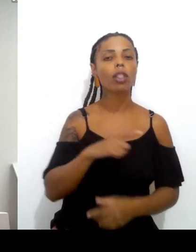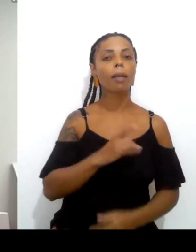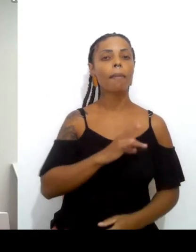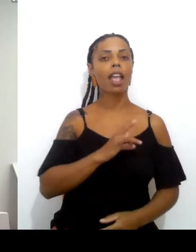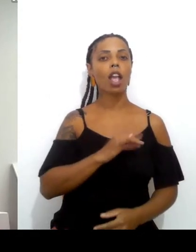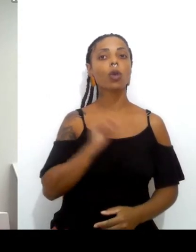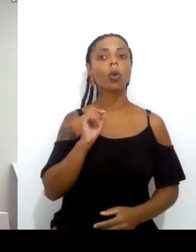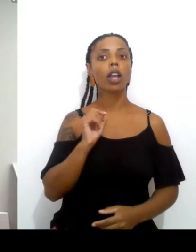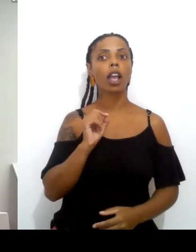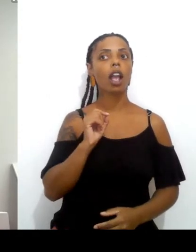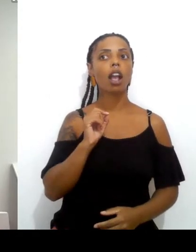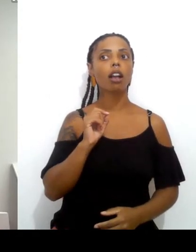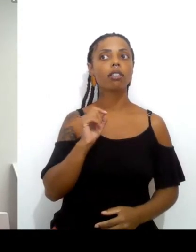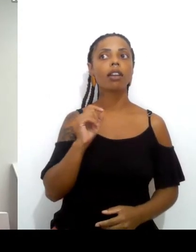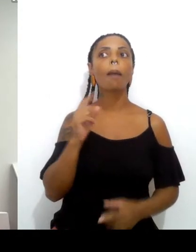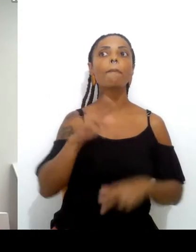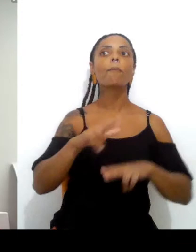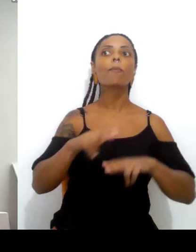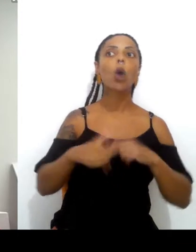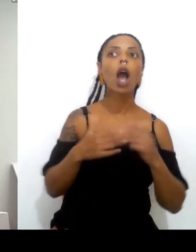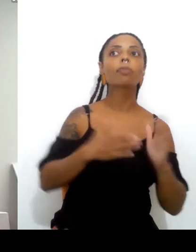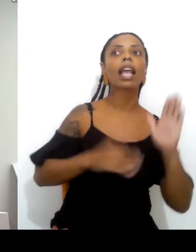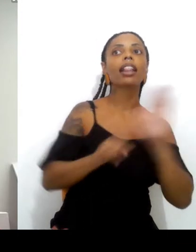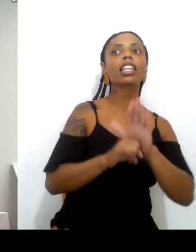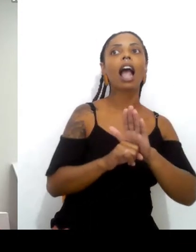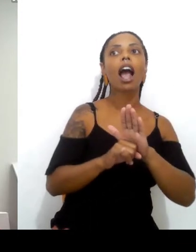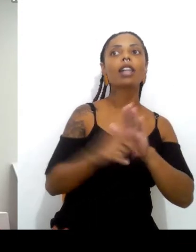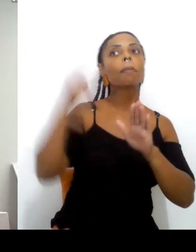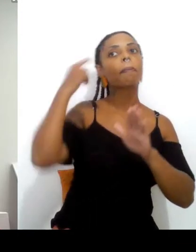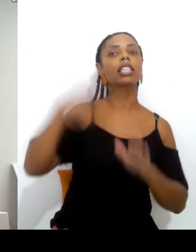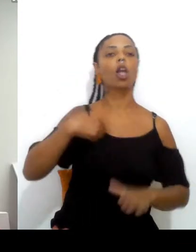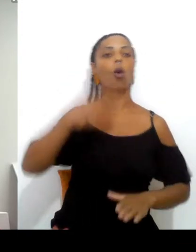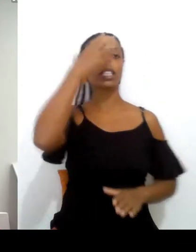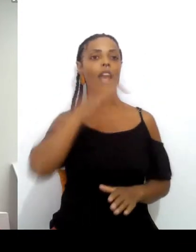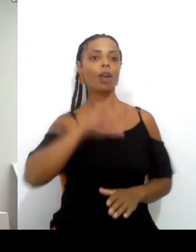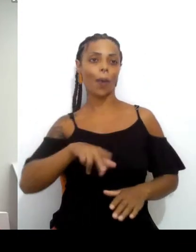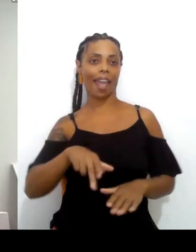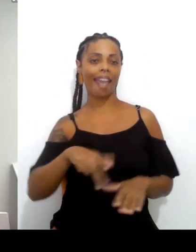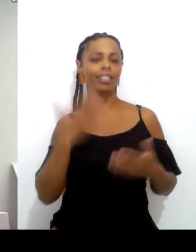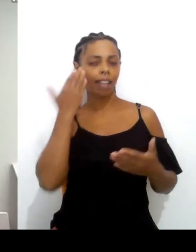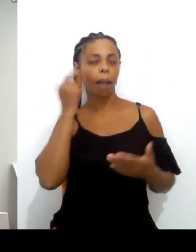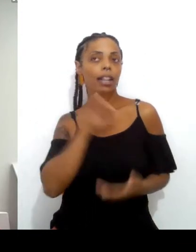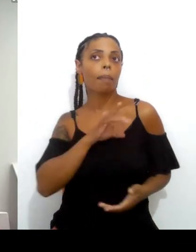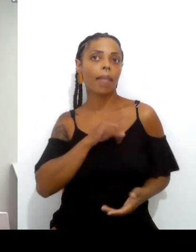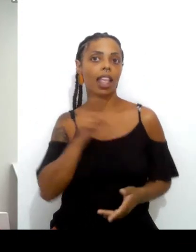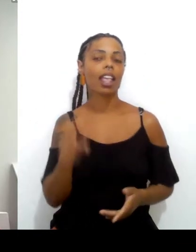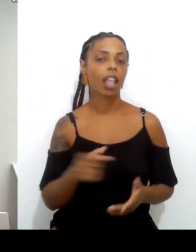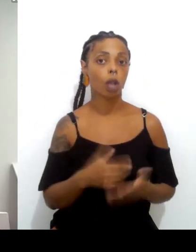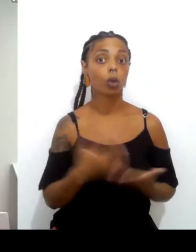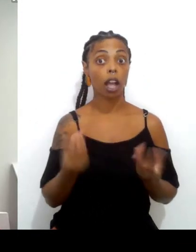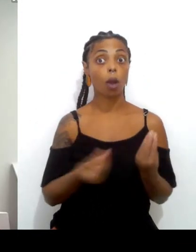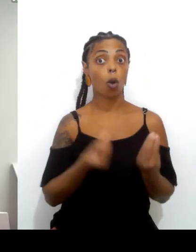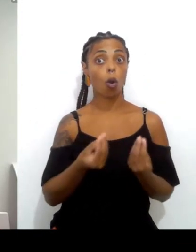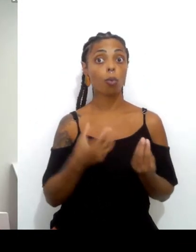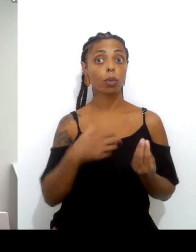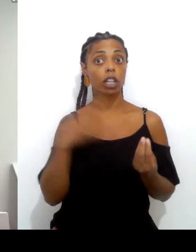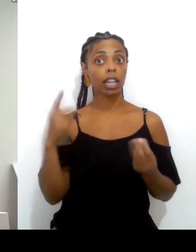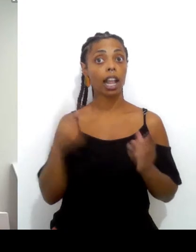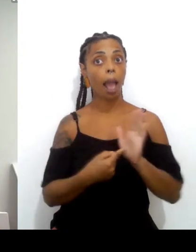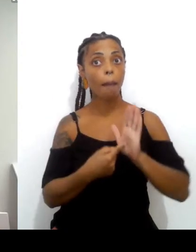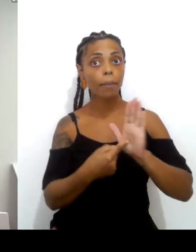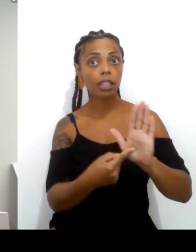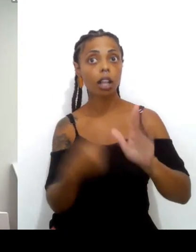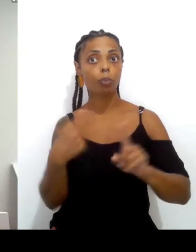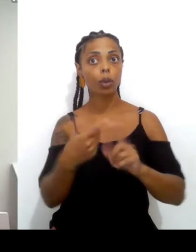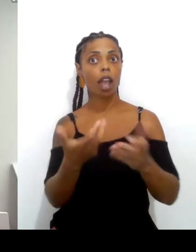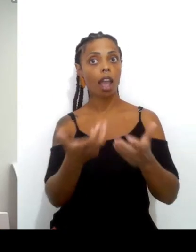ser visto como artista Sério e como ele se apresentava o modo como ele se apresentava para ser um artista que